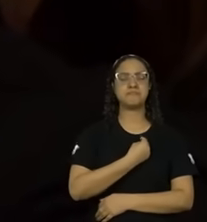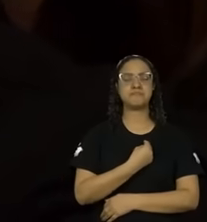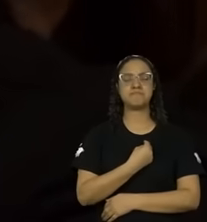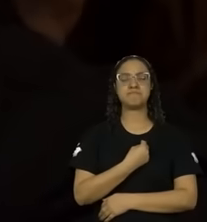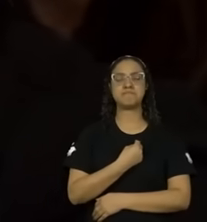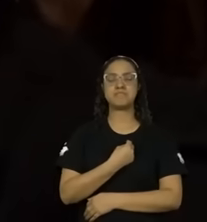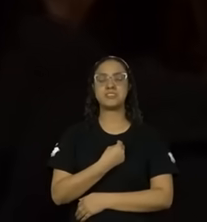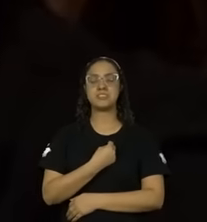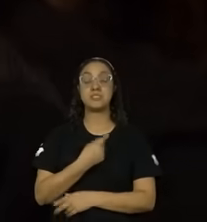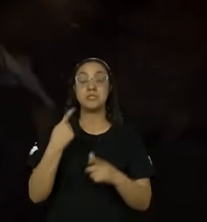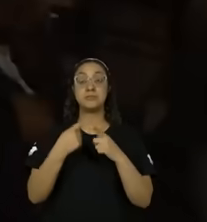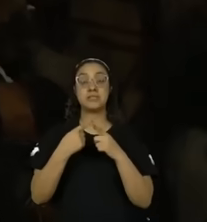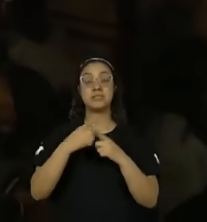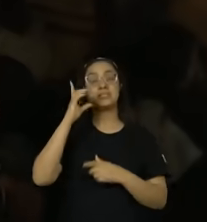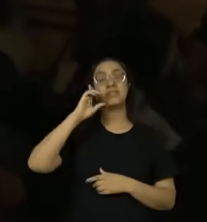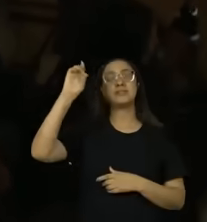para ser um restaurador.